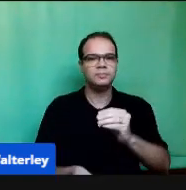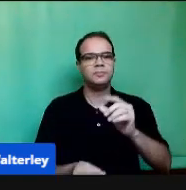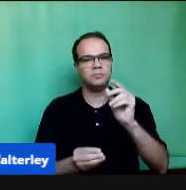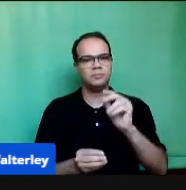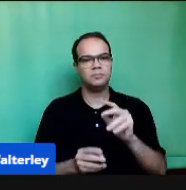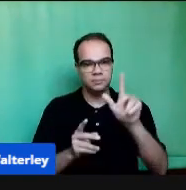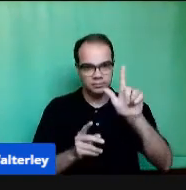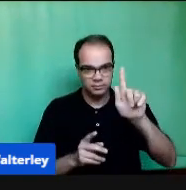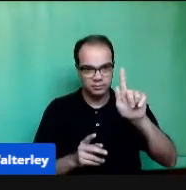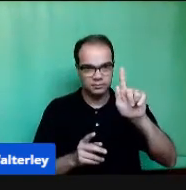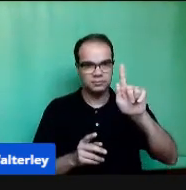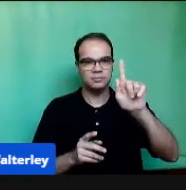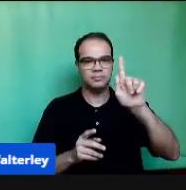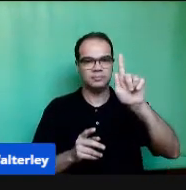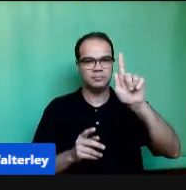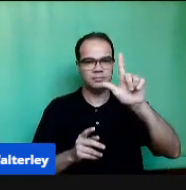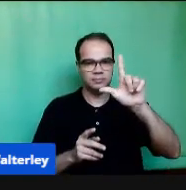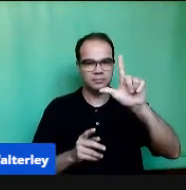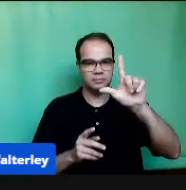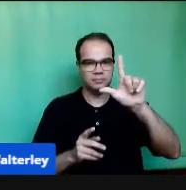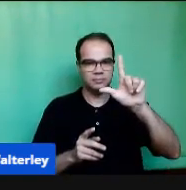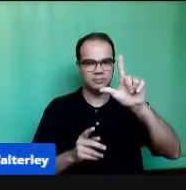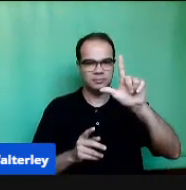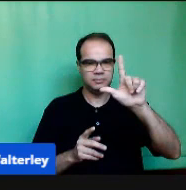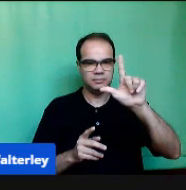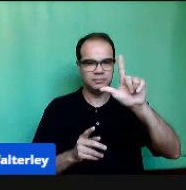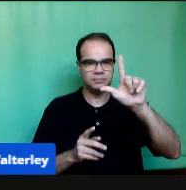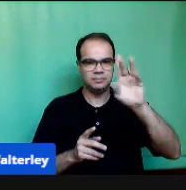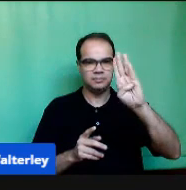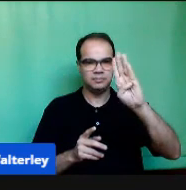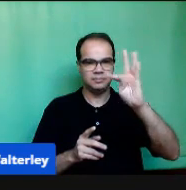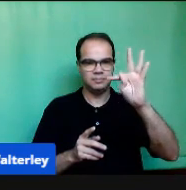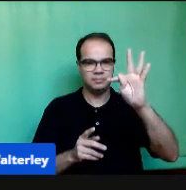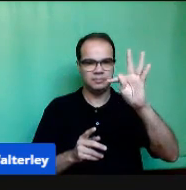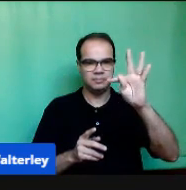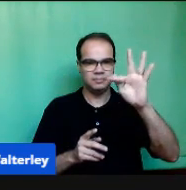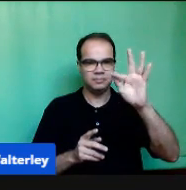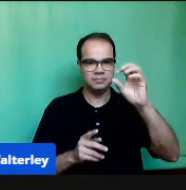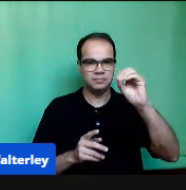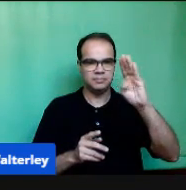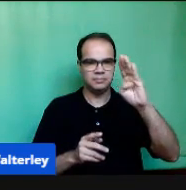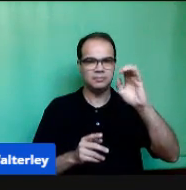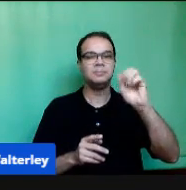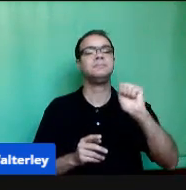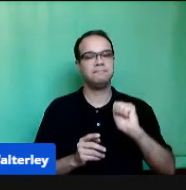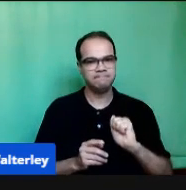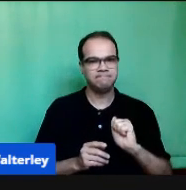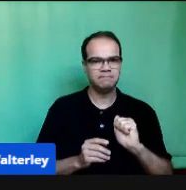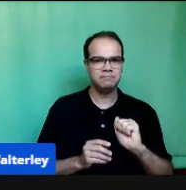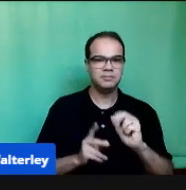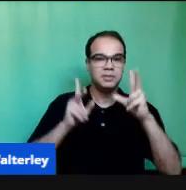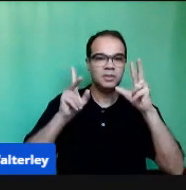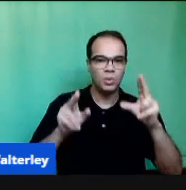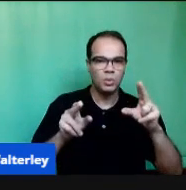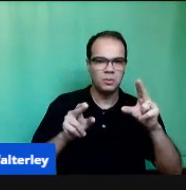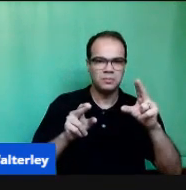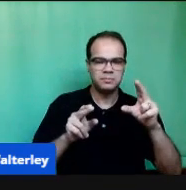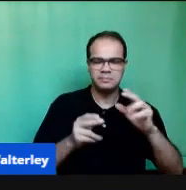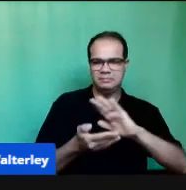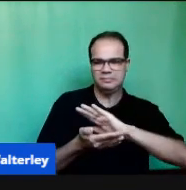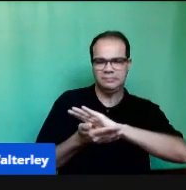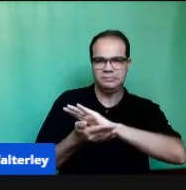para discriminação em relação à população LGBT. É importante dizer e pontuar